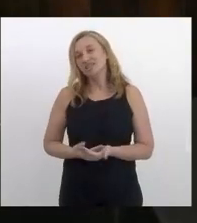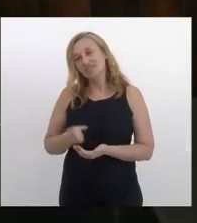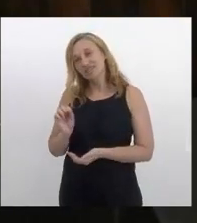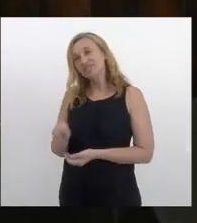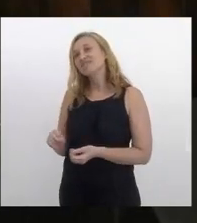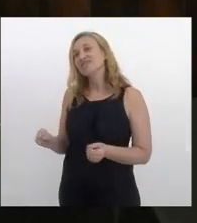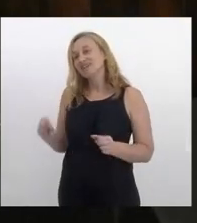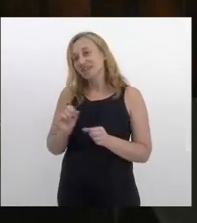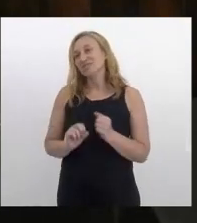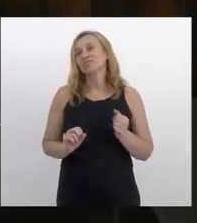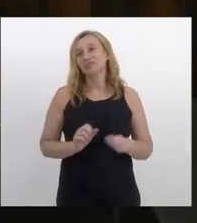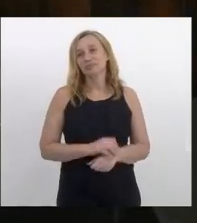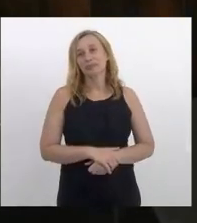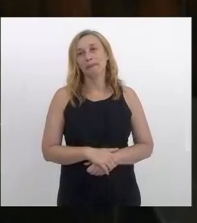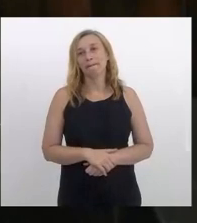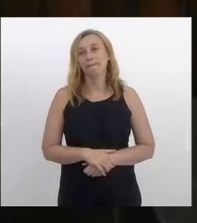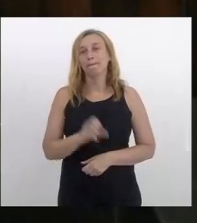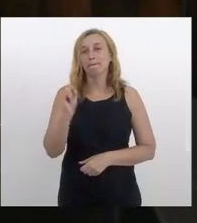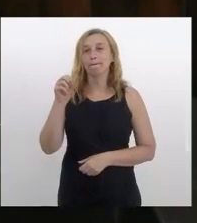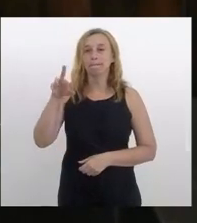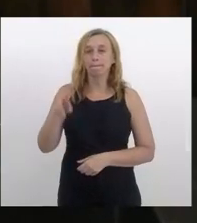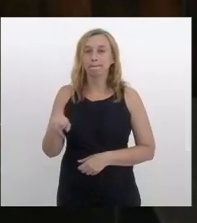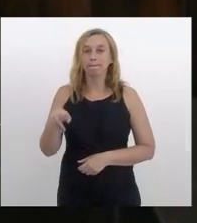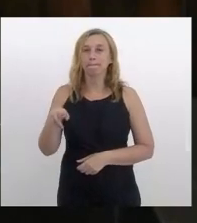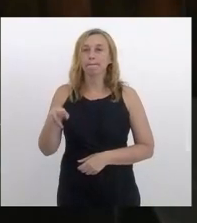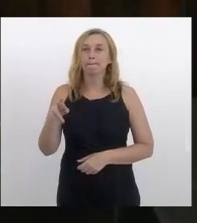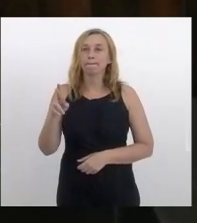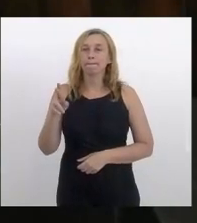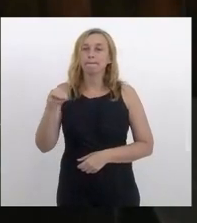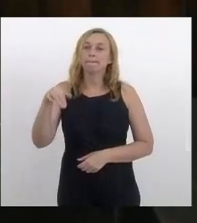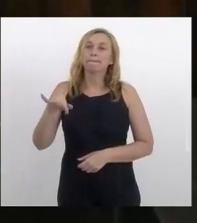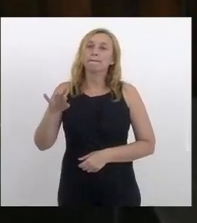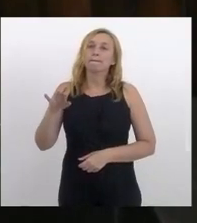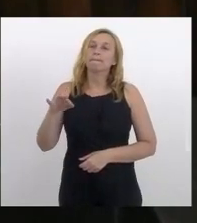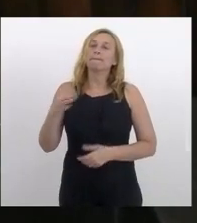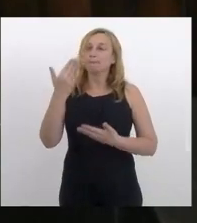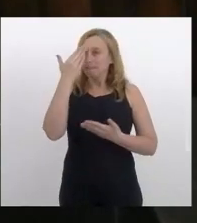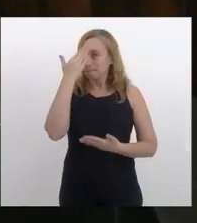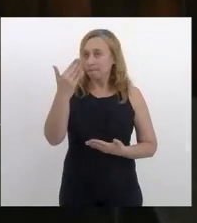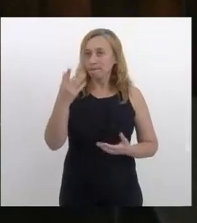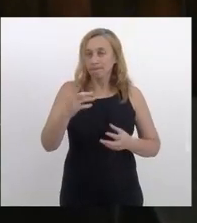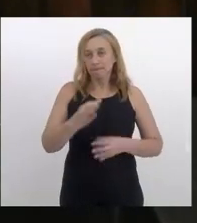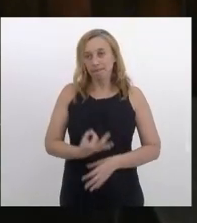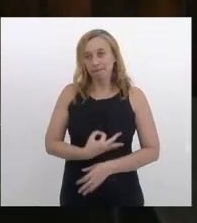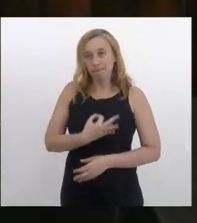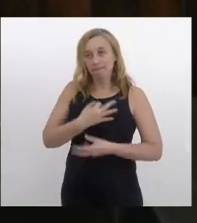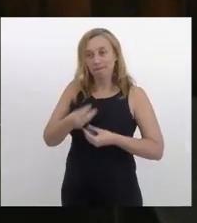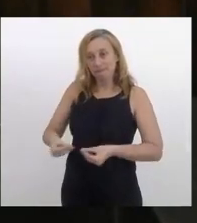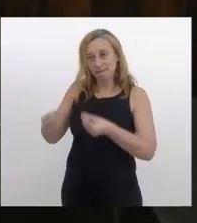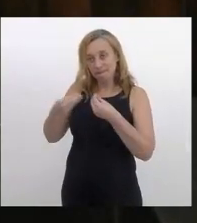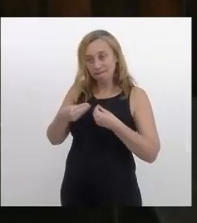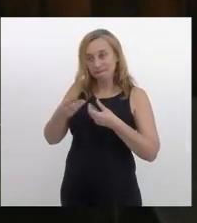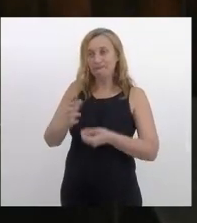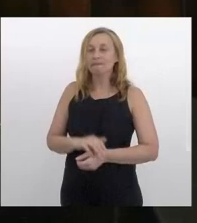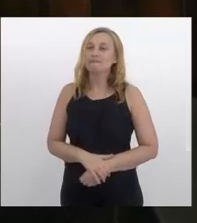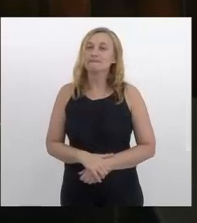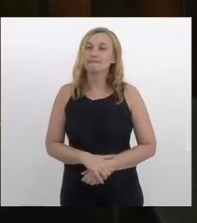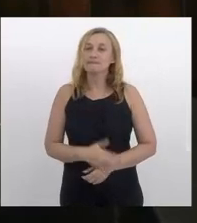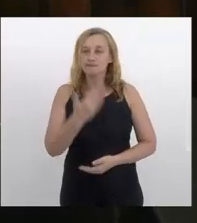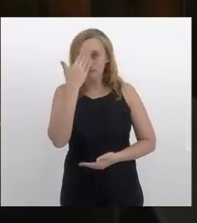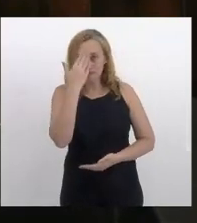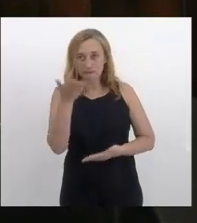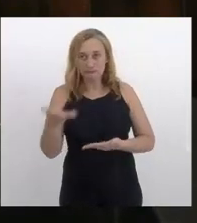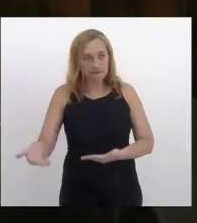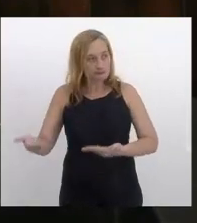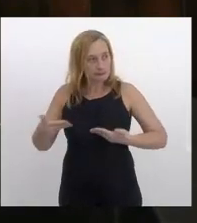faremos. Dona Anani, obrigado pela entrega da medalha. Obrigado por ter me convidado